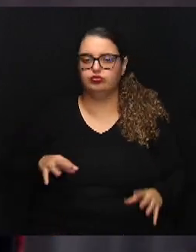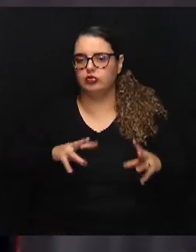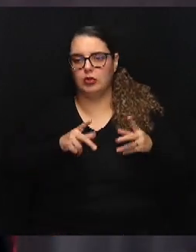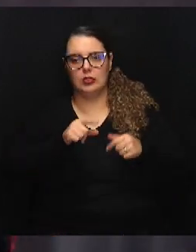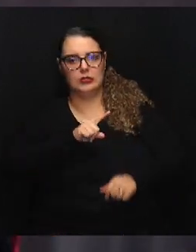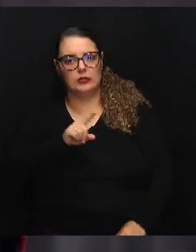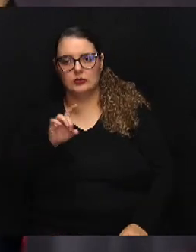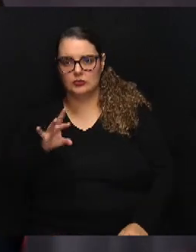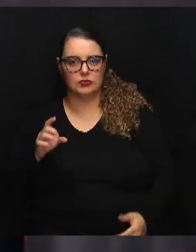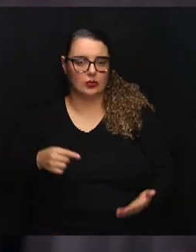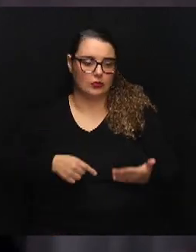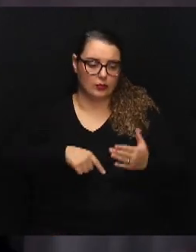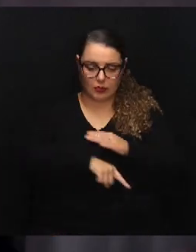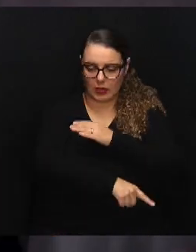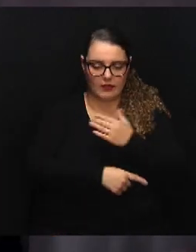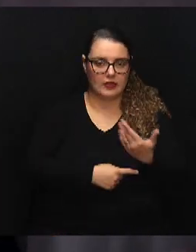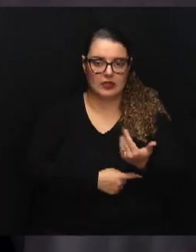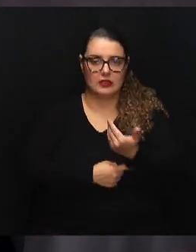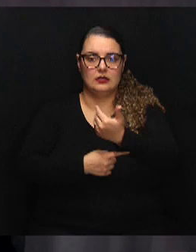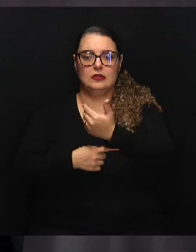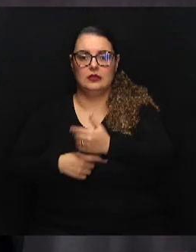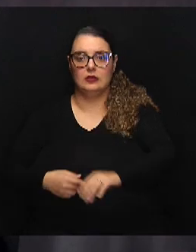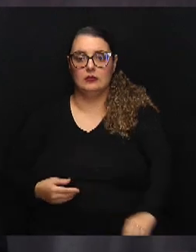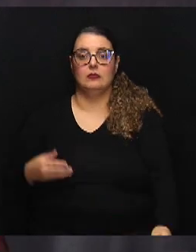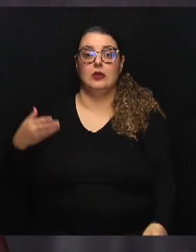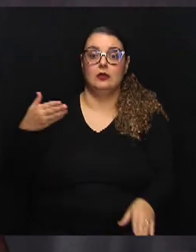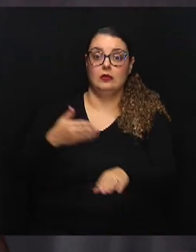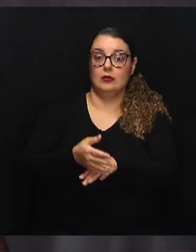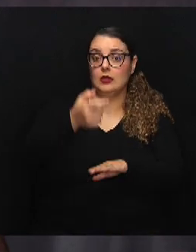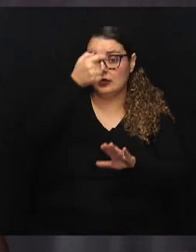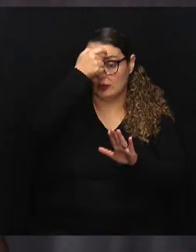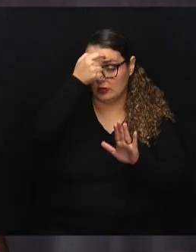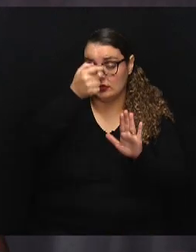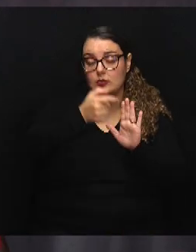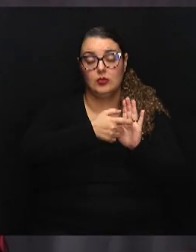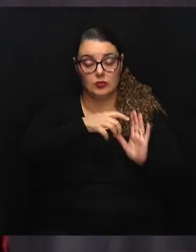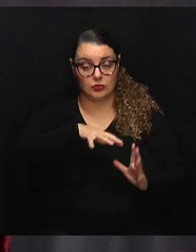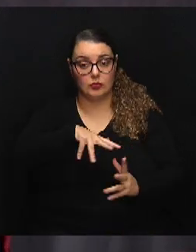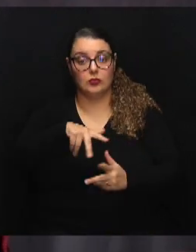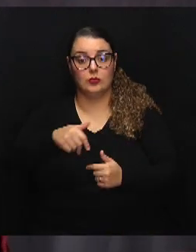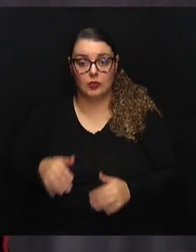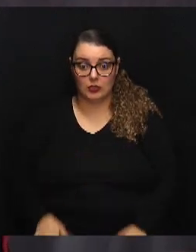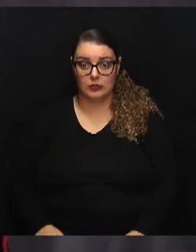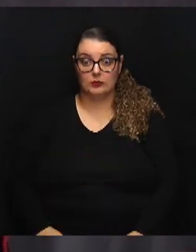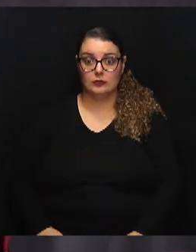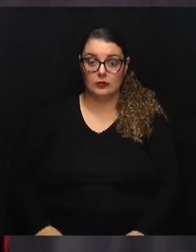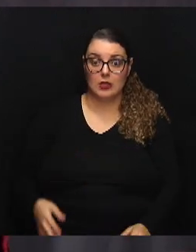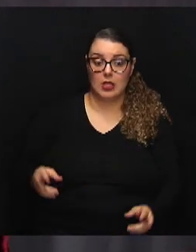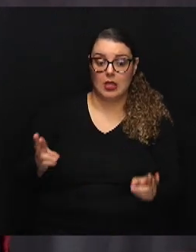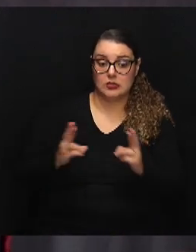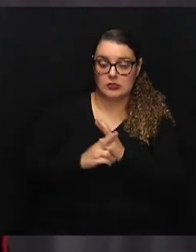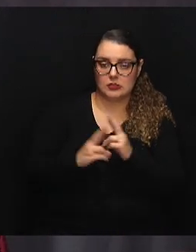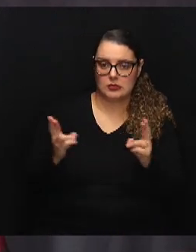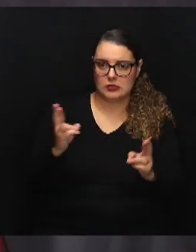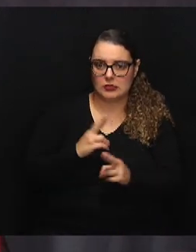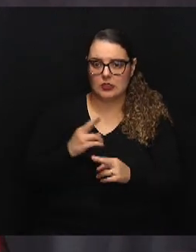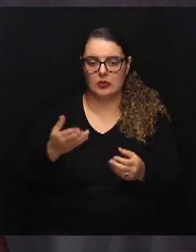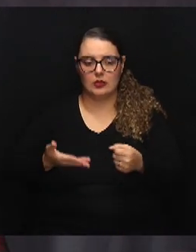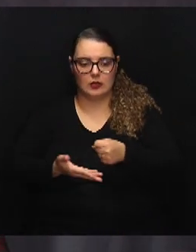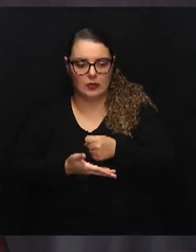da tecnologia, mas com a entrada da inteligência artificial no mundo. Então, acho que, assim, as relações com